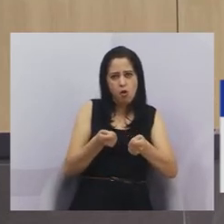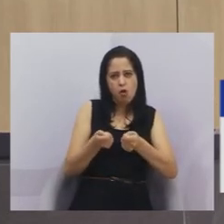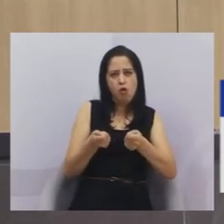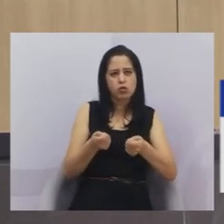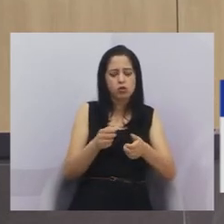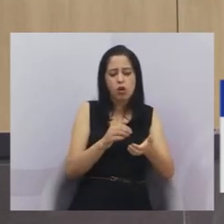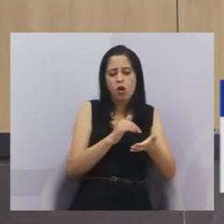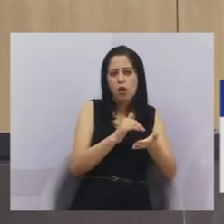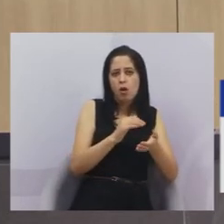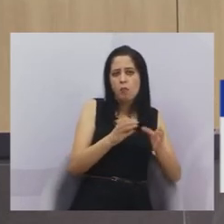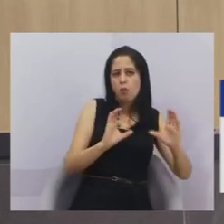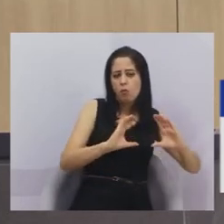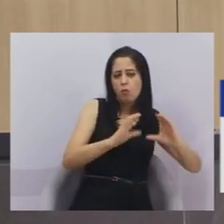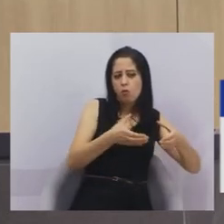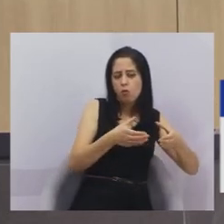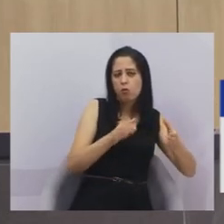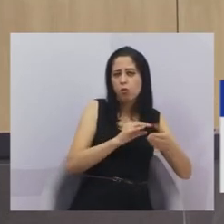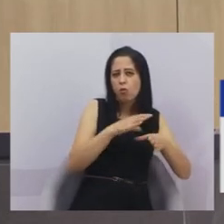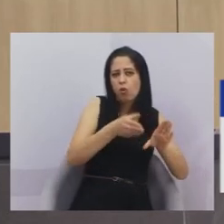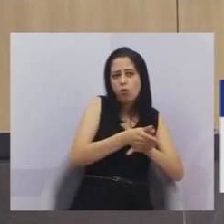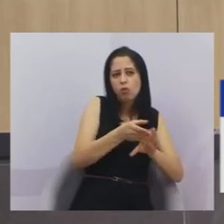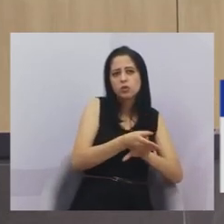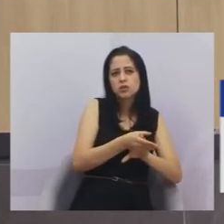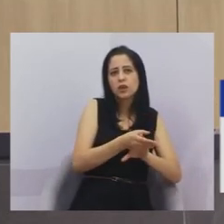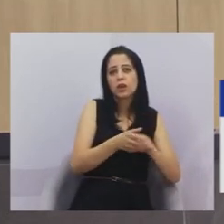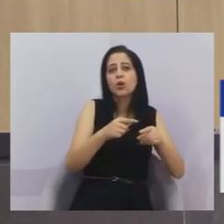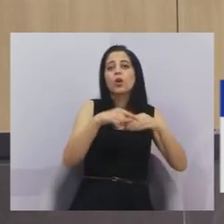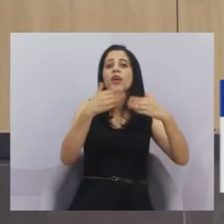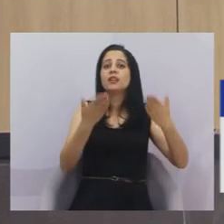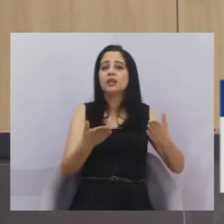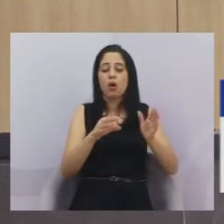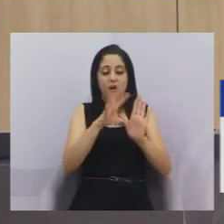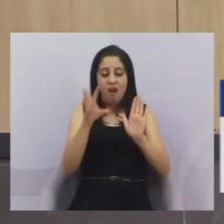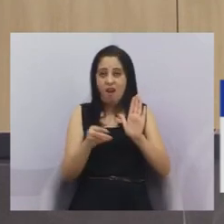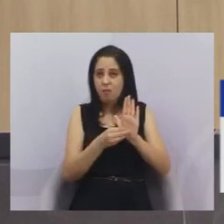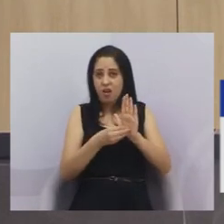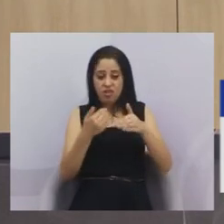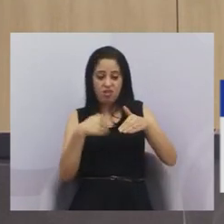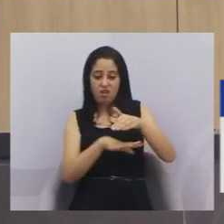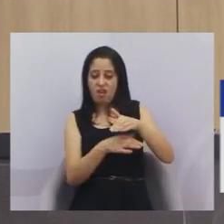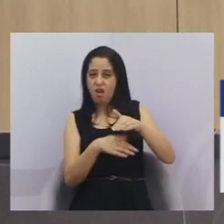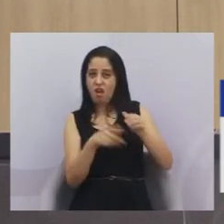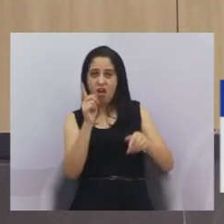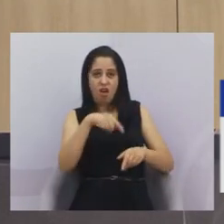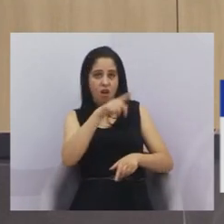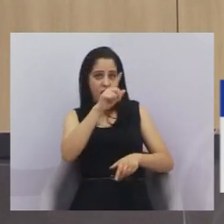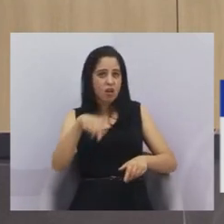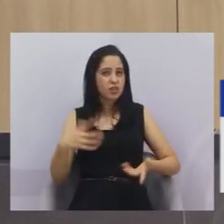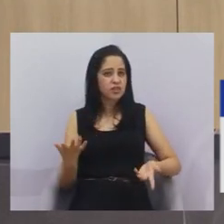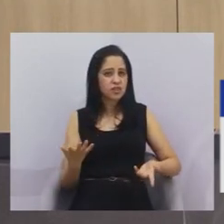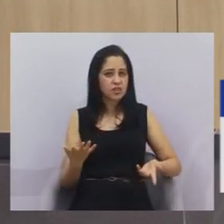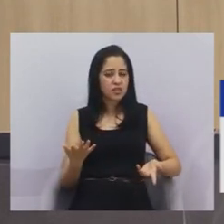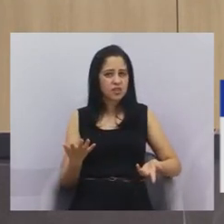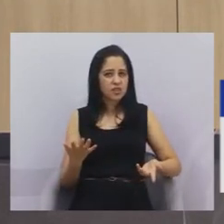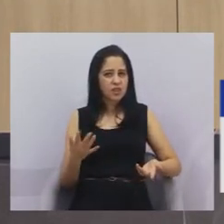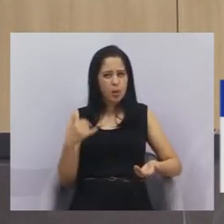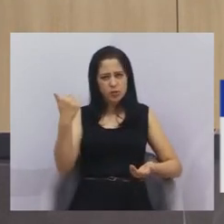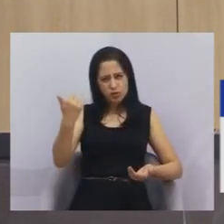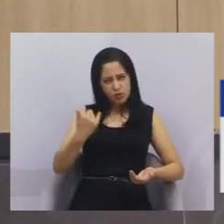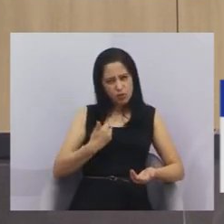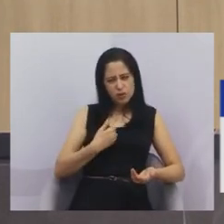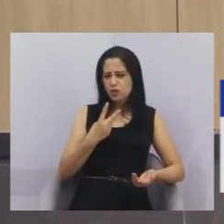municipalidade. Inclusive, foi arquivado essa emenda. Eu ouvi dizer aqui que não pode se colocar